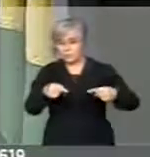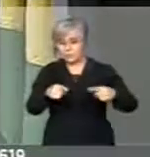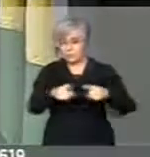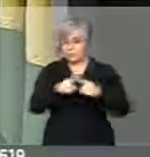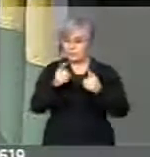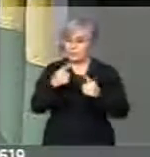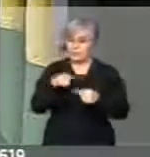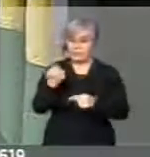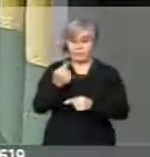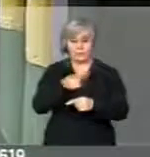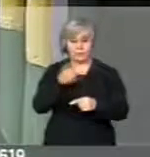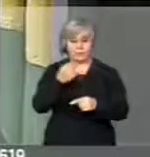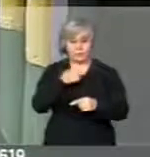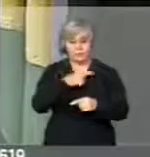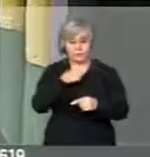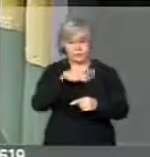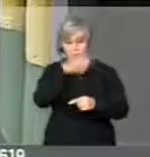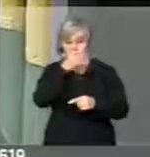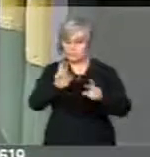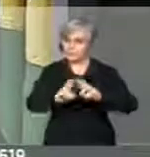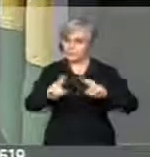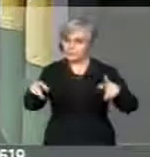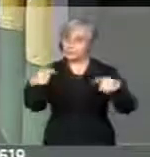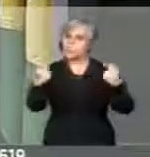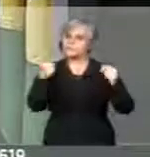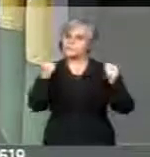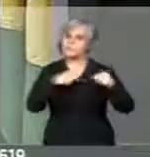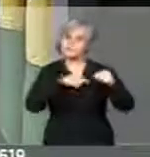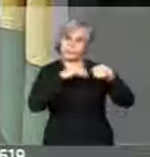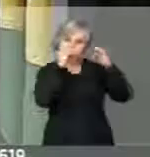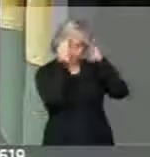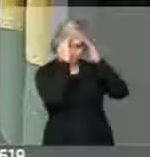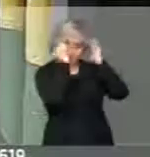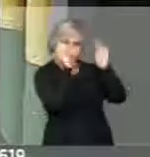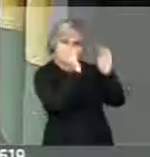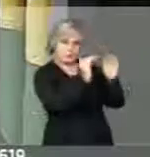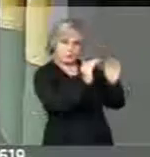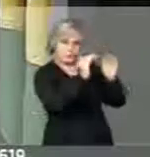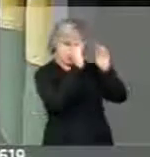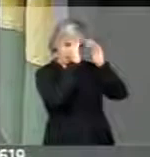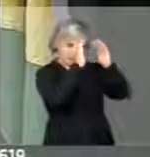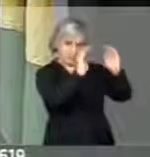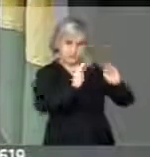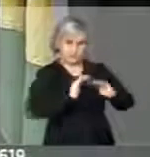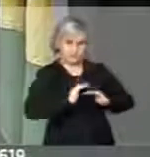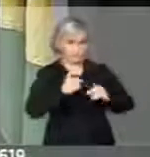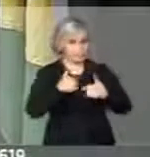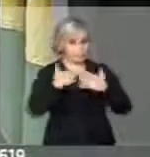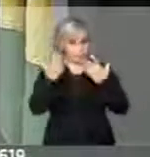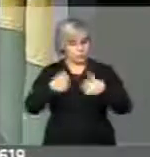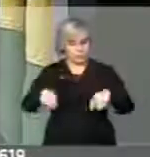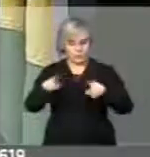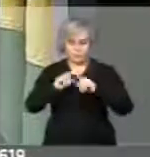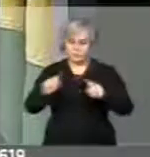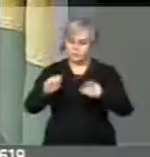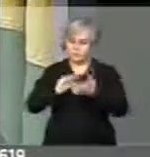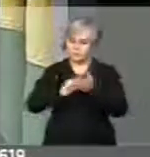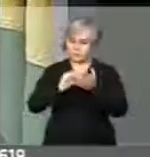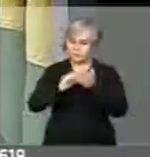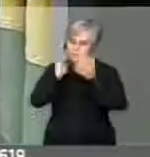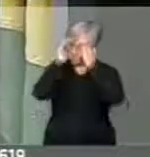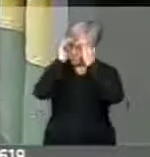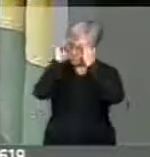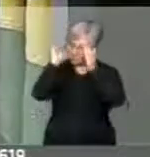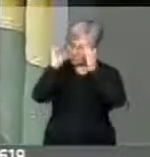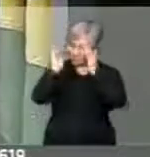gente discordar, a gente tem que se respeitar. Eu não aceito o desrespeito. Por mais duro